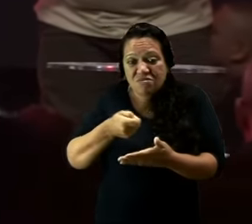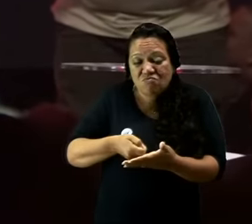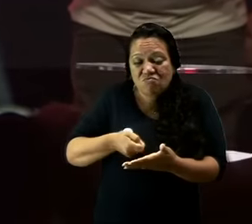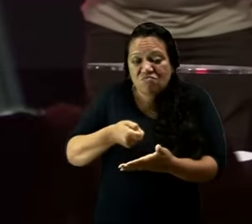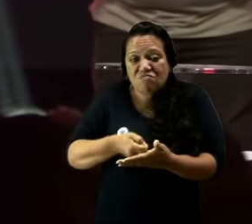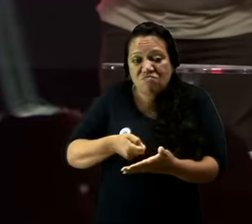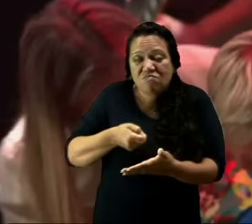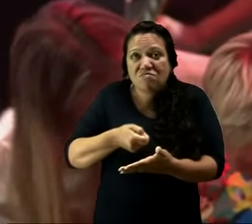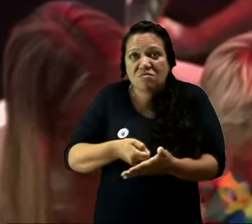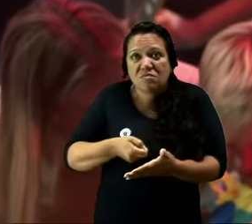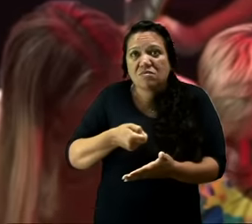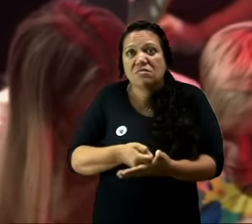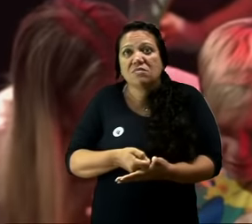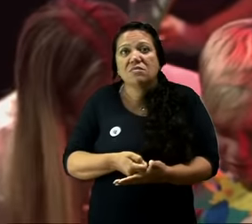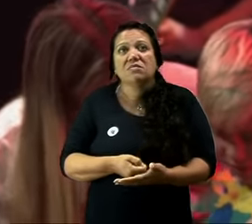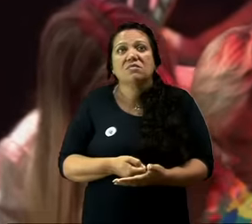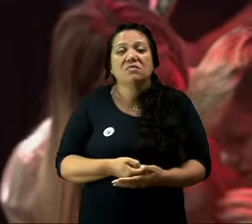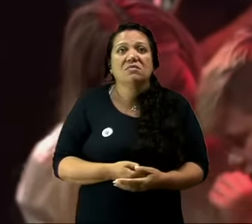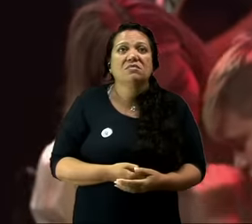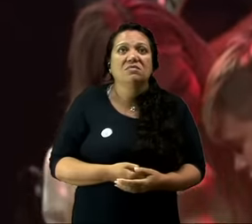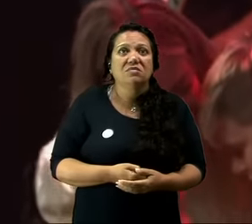As obras que perderam,